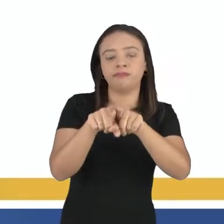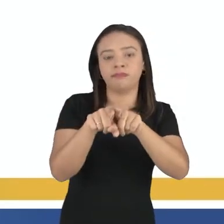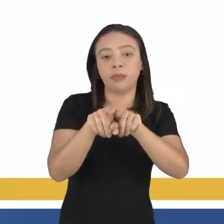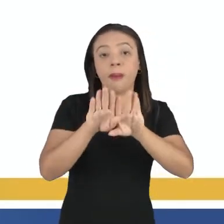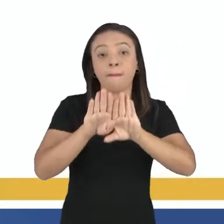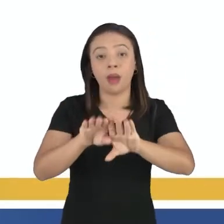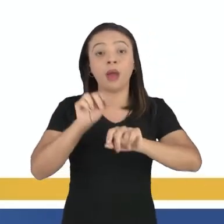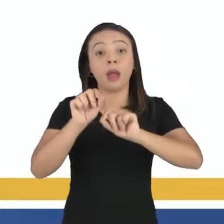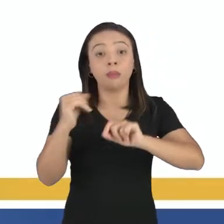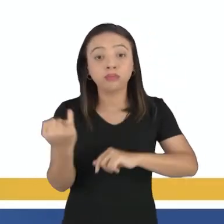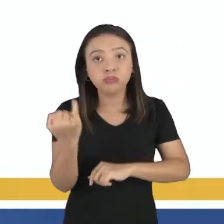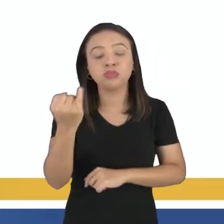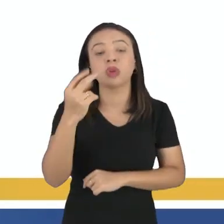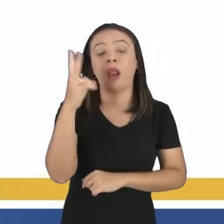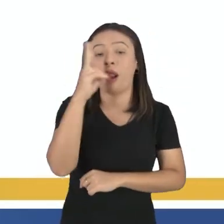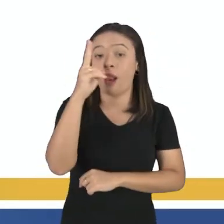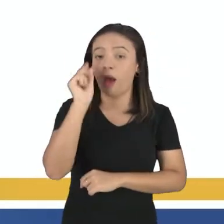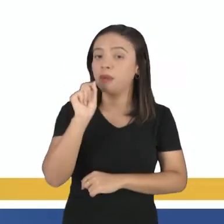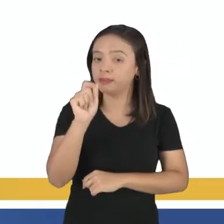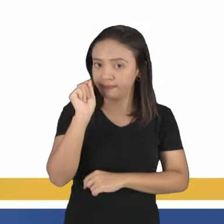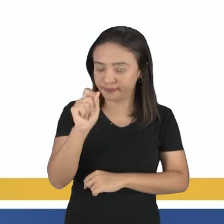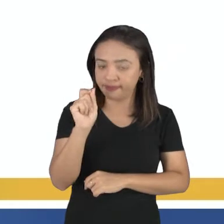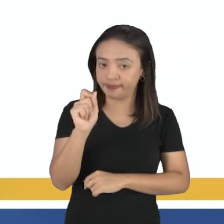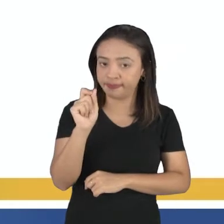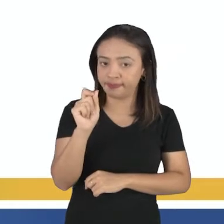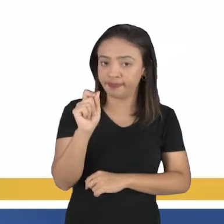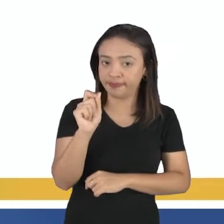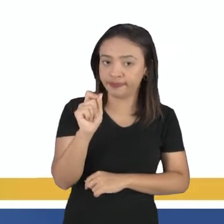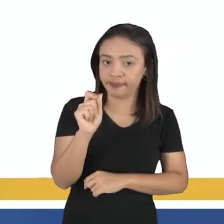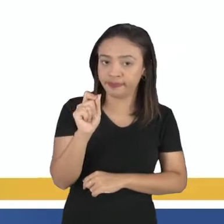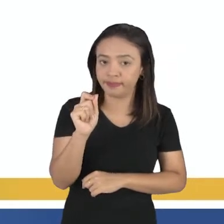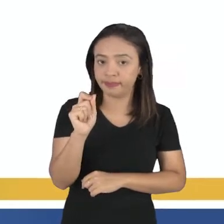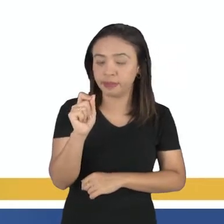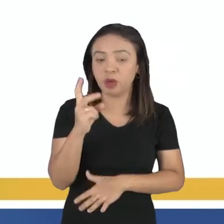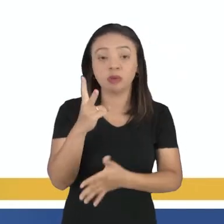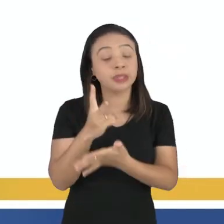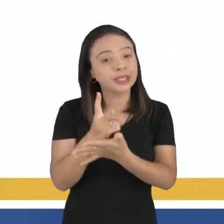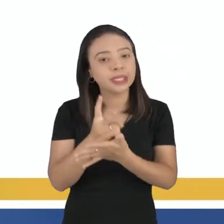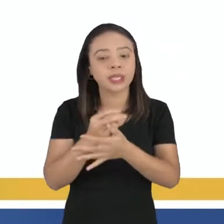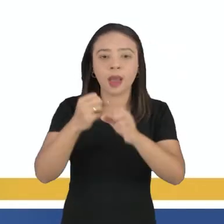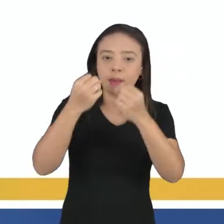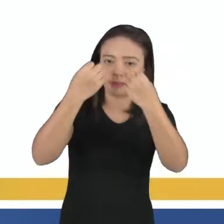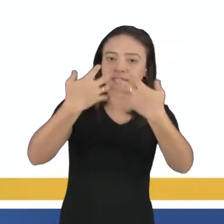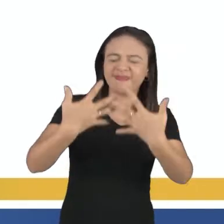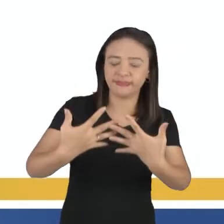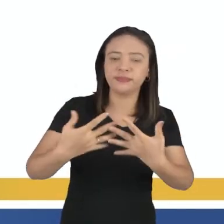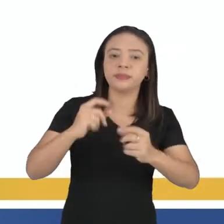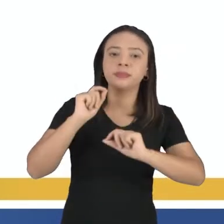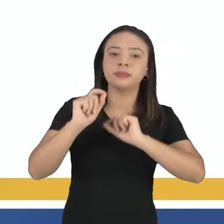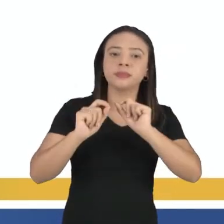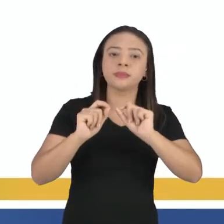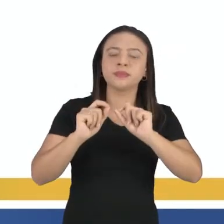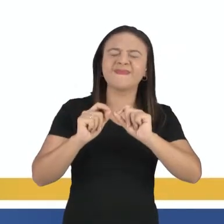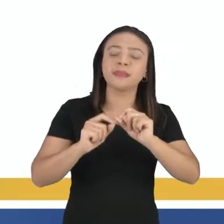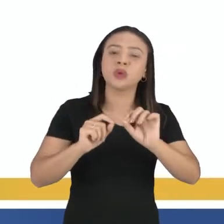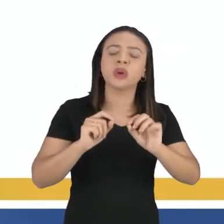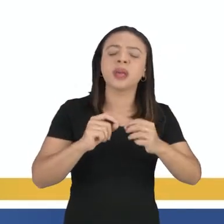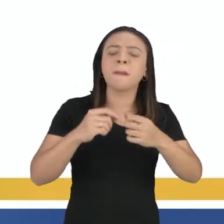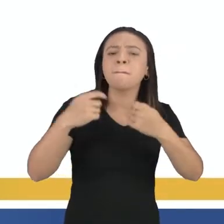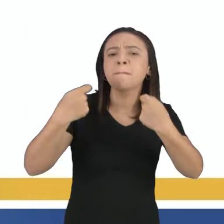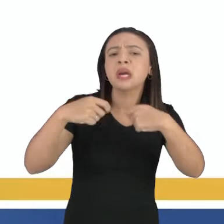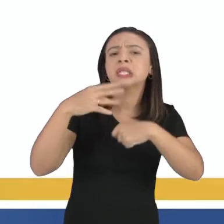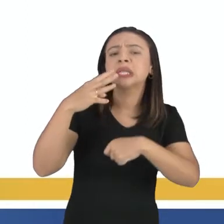que vale frisar, né, vale lembrar que, como eu sempre reitero aqui, que o